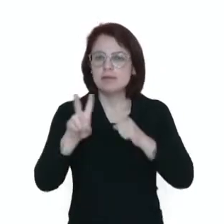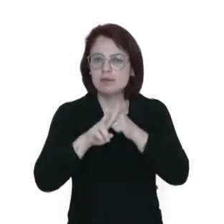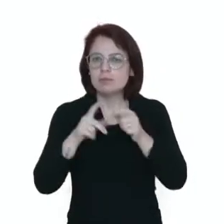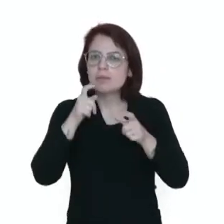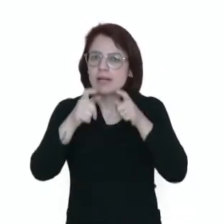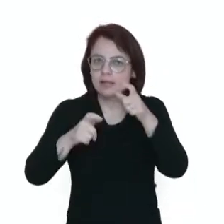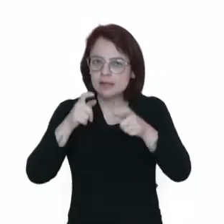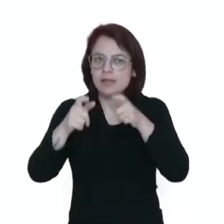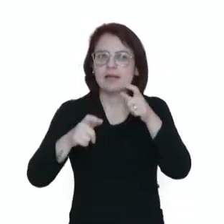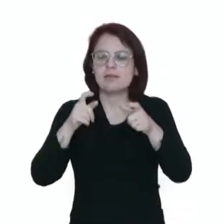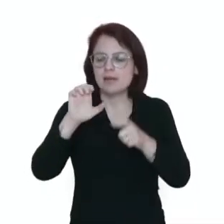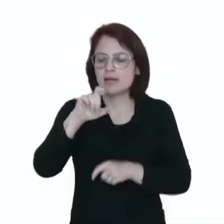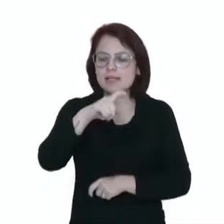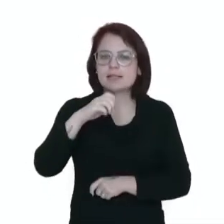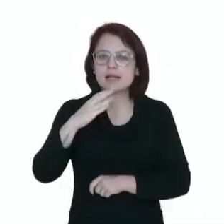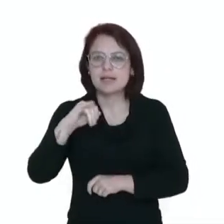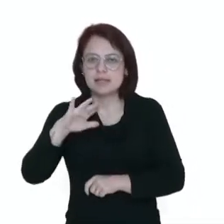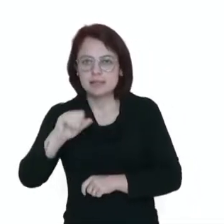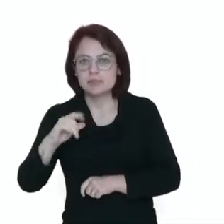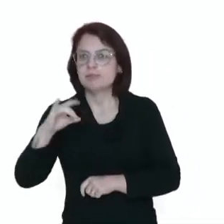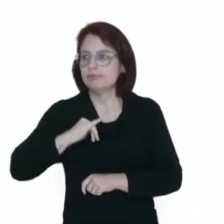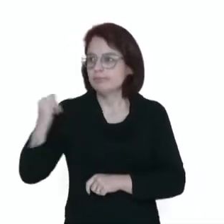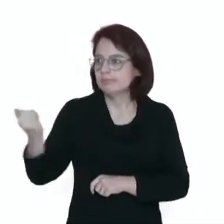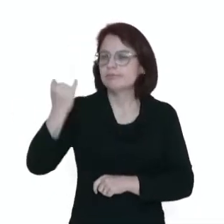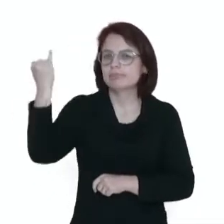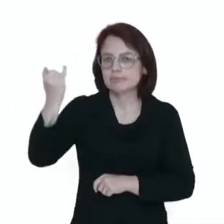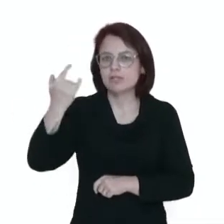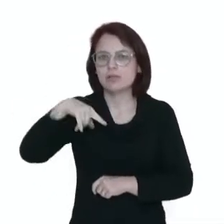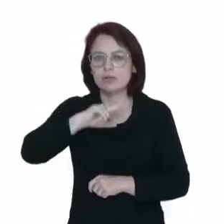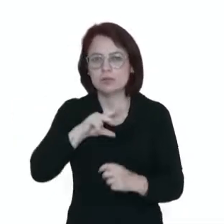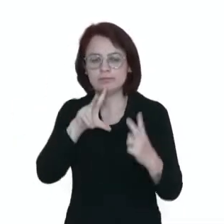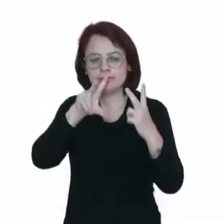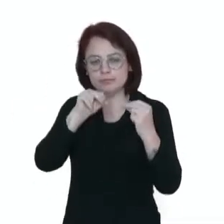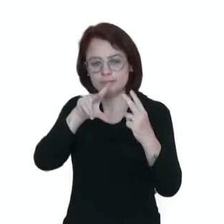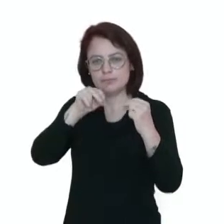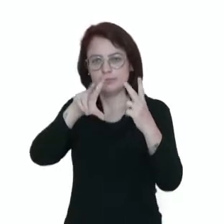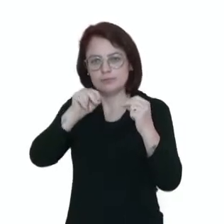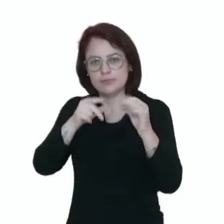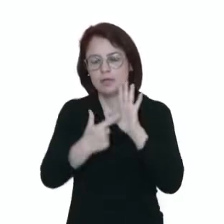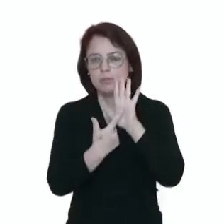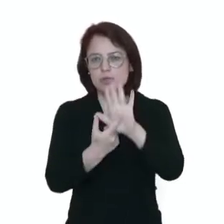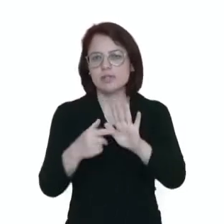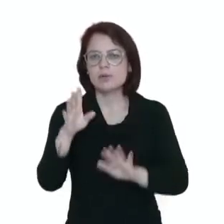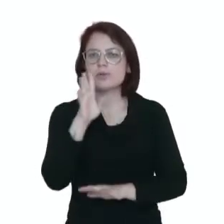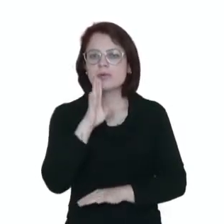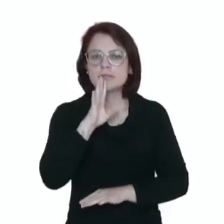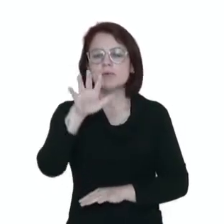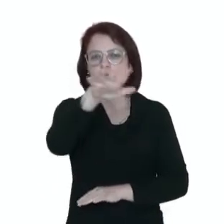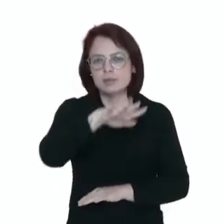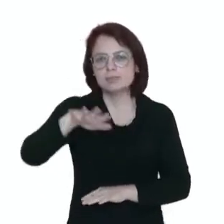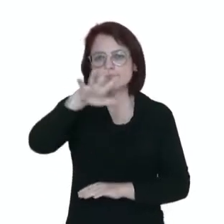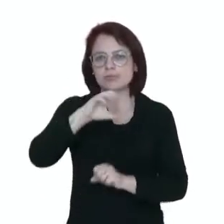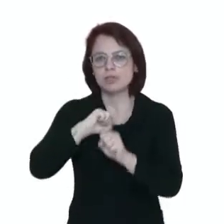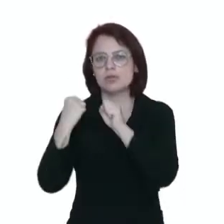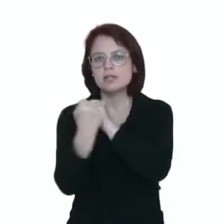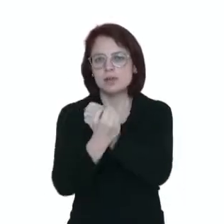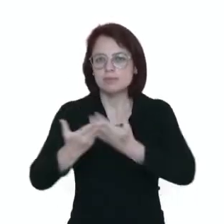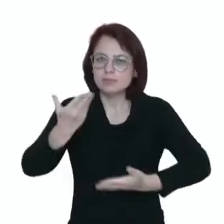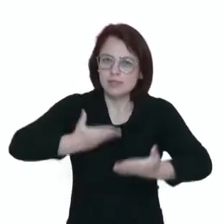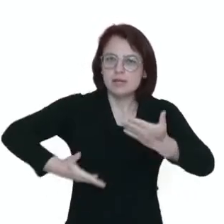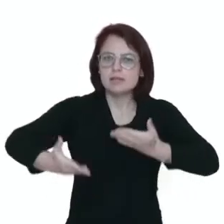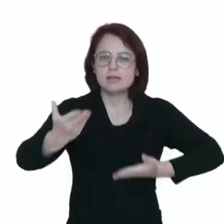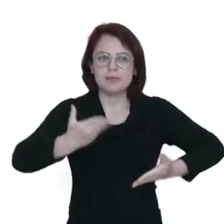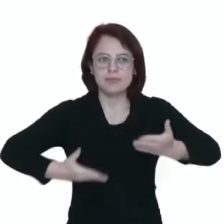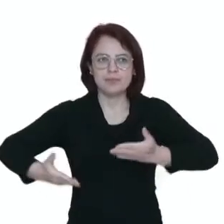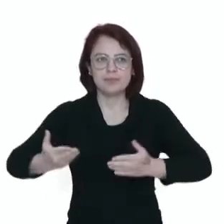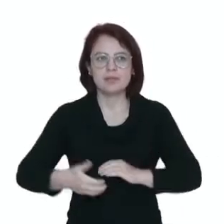excelência, que é indispensável para a articulação e expressão do conhecimento da interação social. Bom, a definição